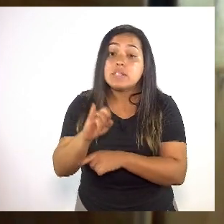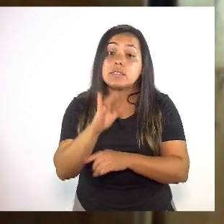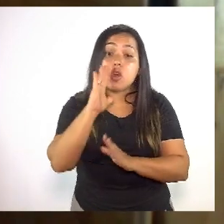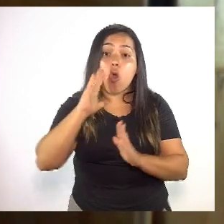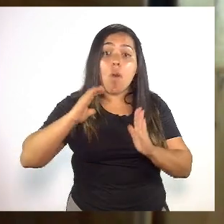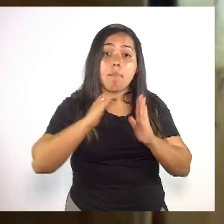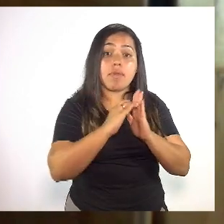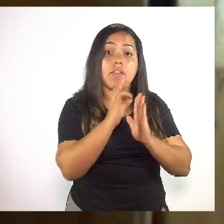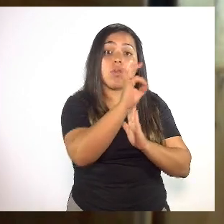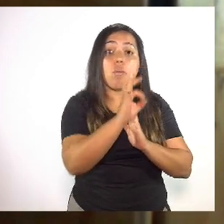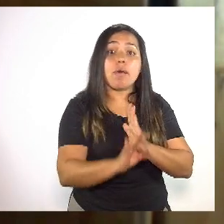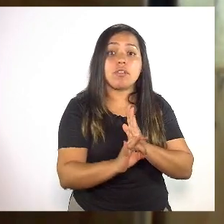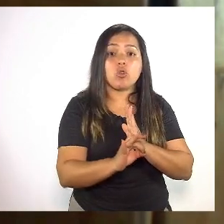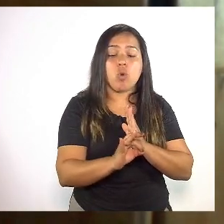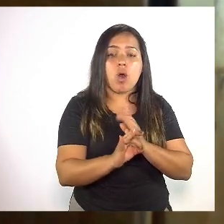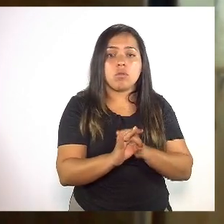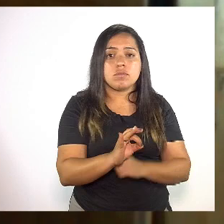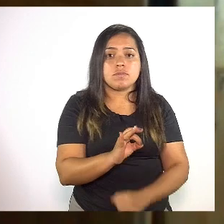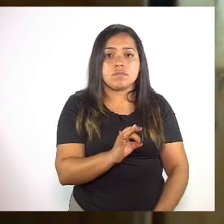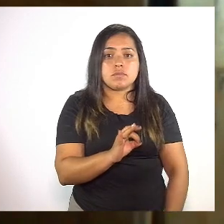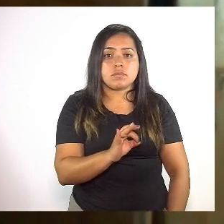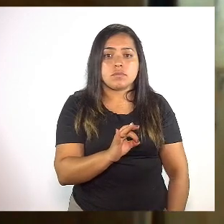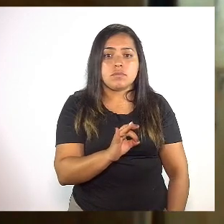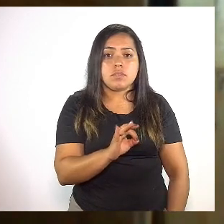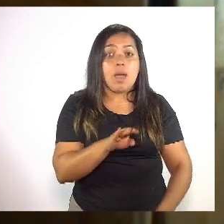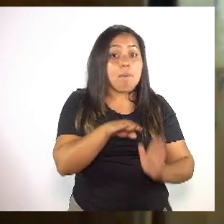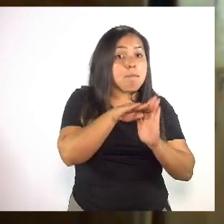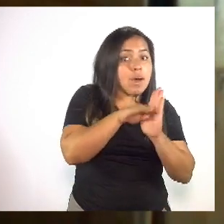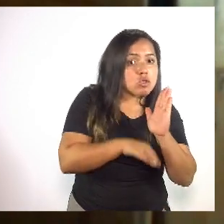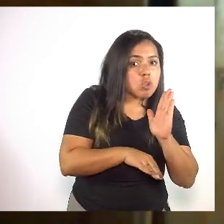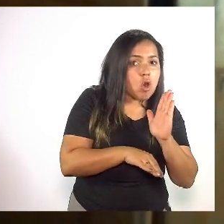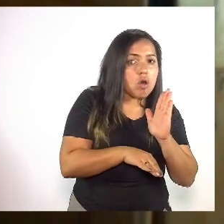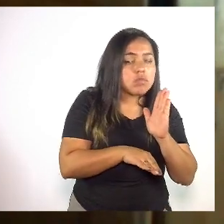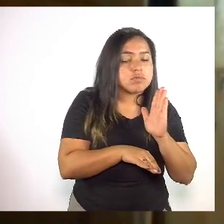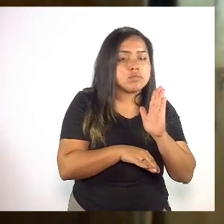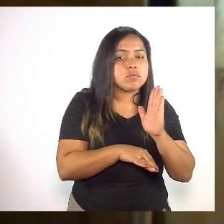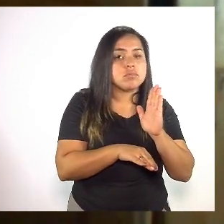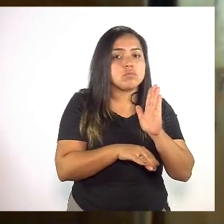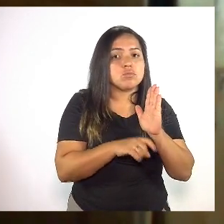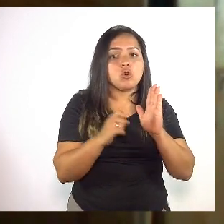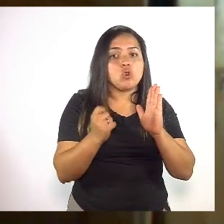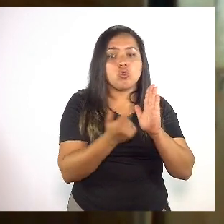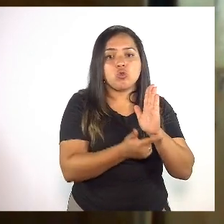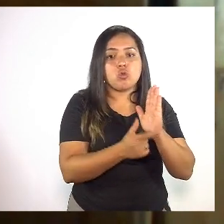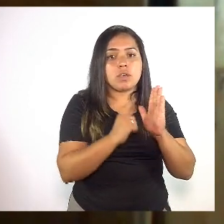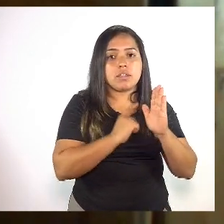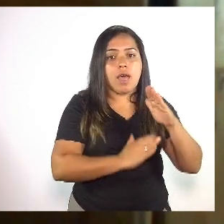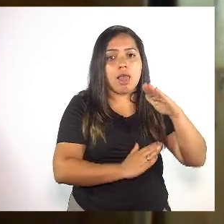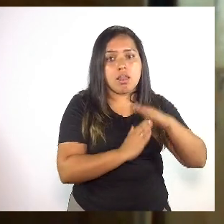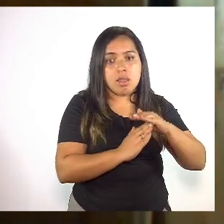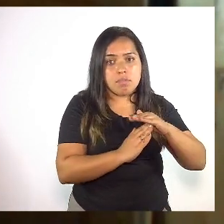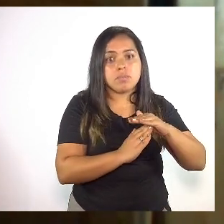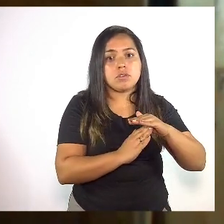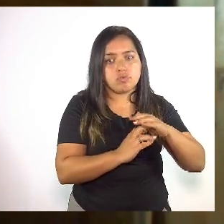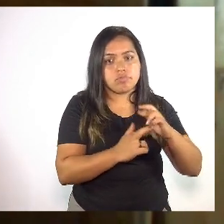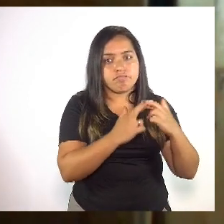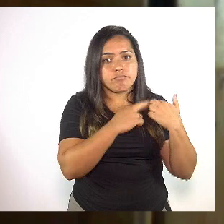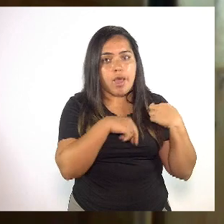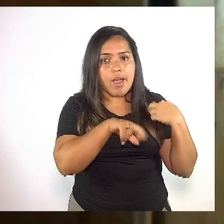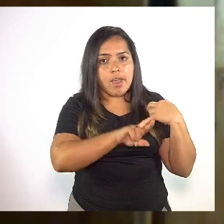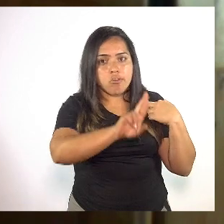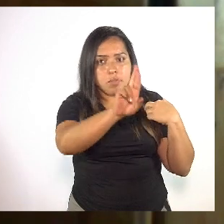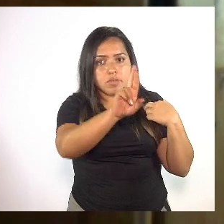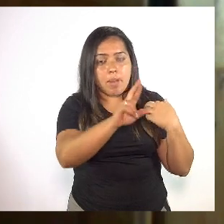o percentual a menor que ele tem de responsabilidade